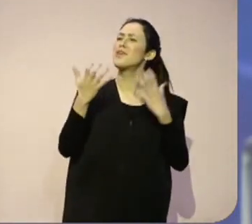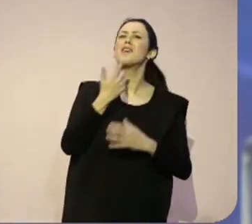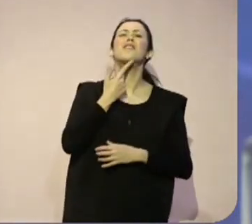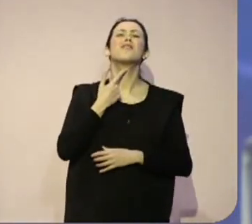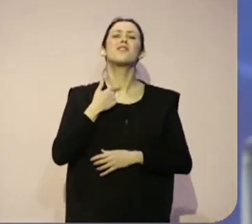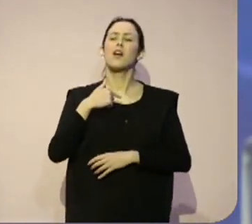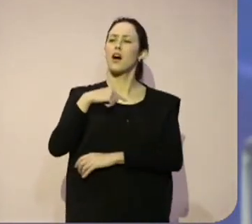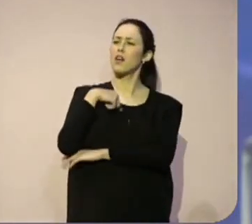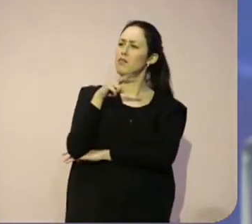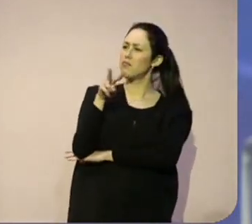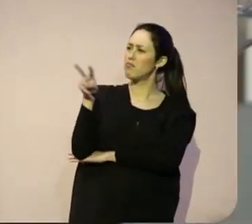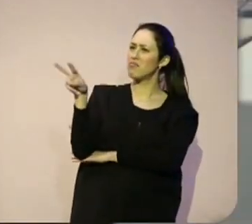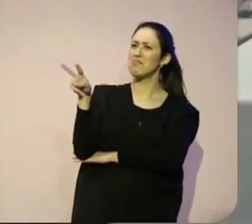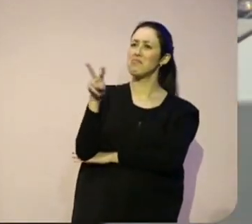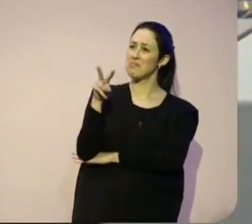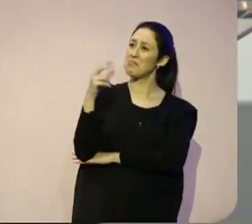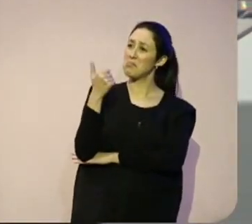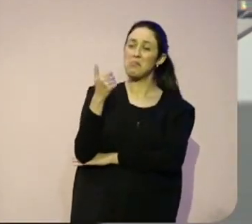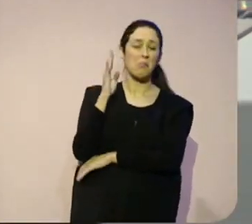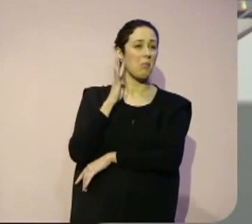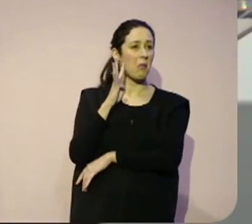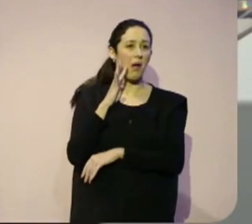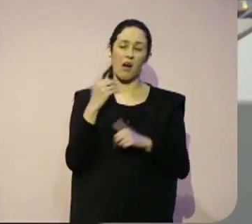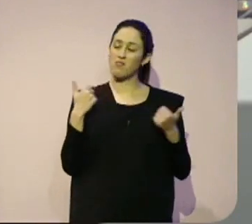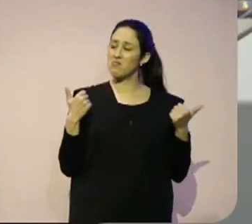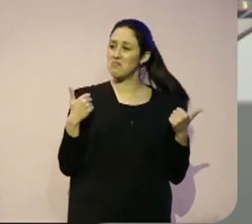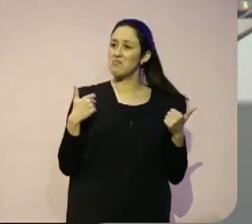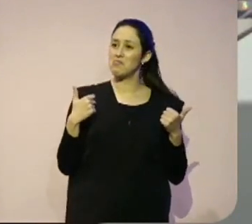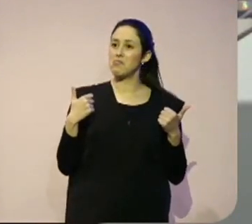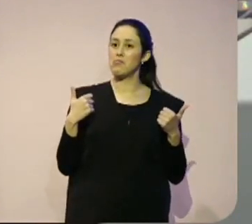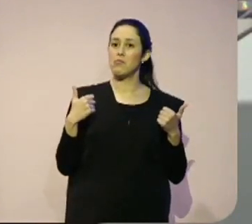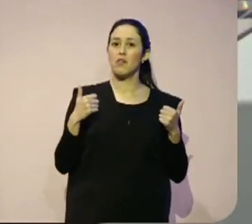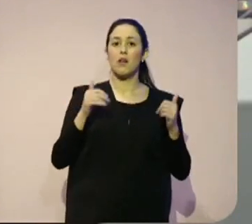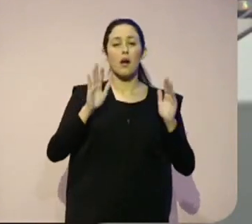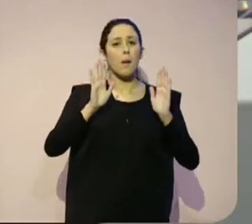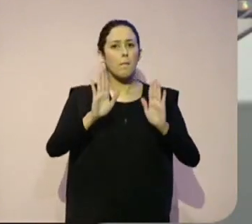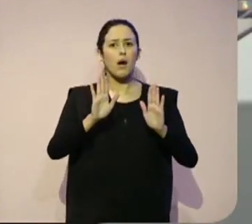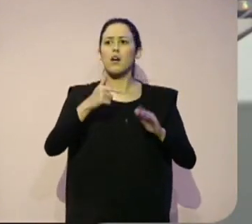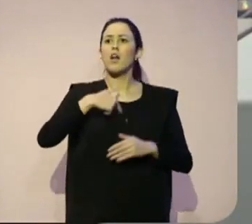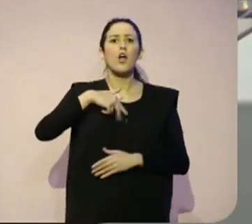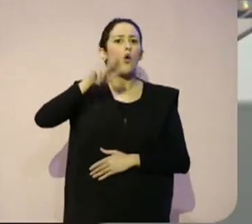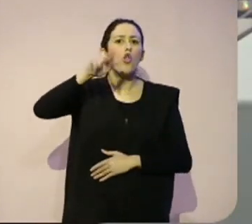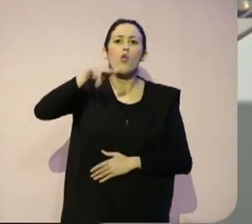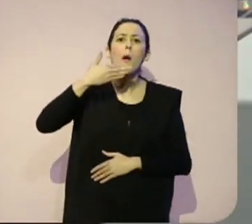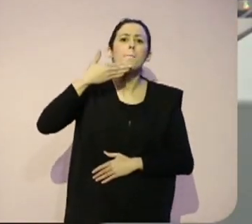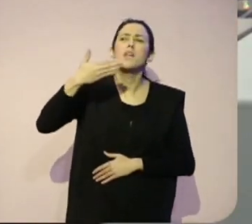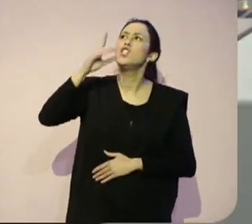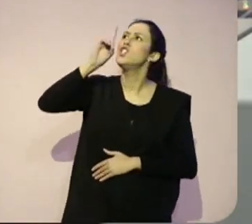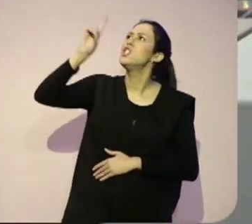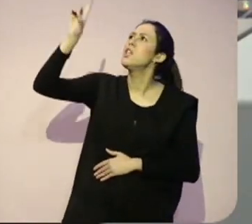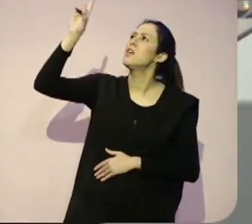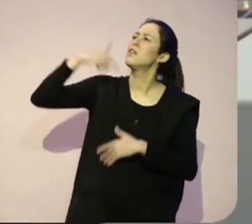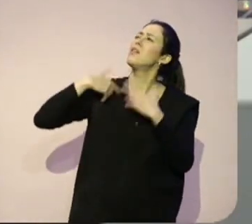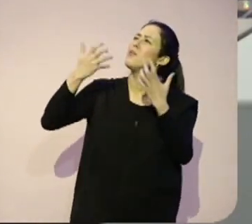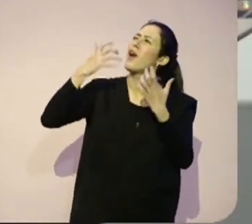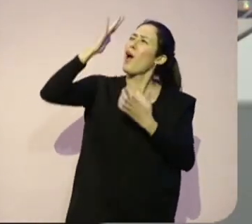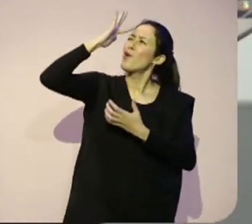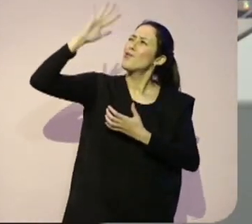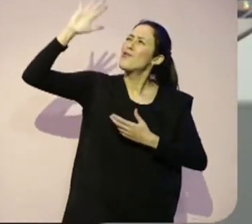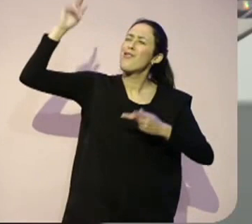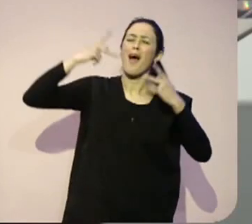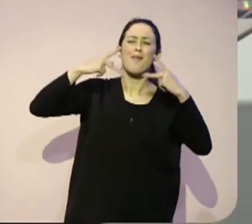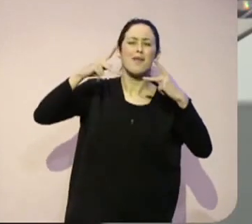aquilo engraçado, bacana, bonito e tal. Mas eu nunca pedi isso para Deus. Mas eu queria dizer que